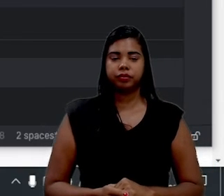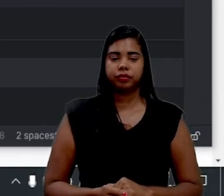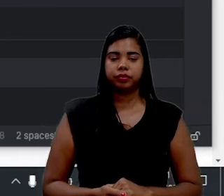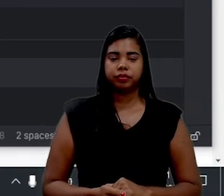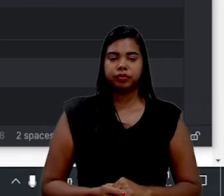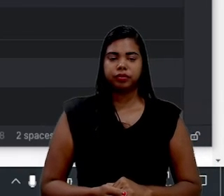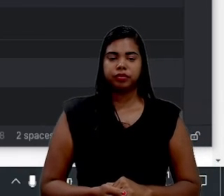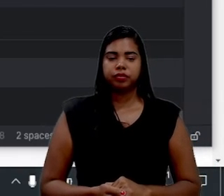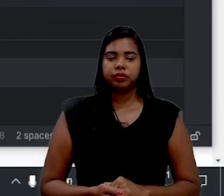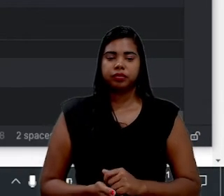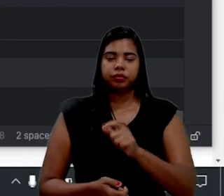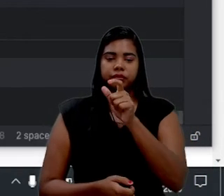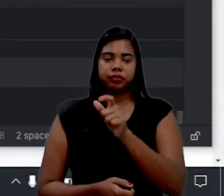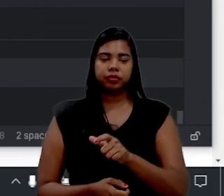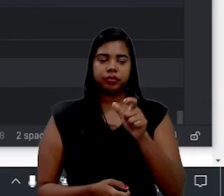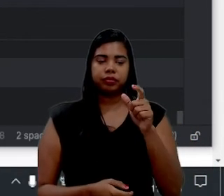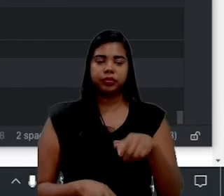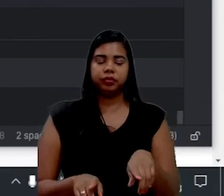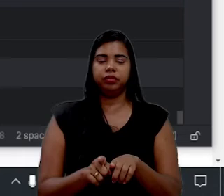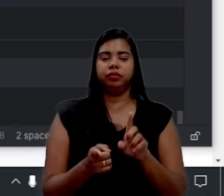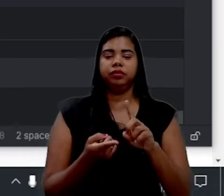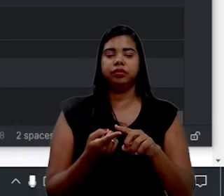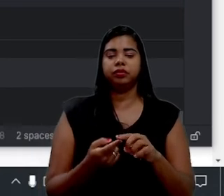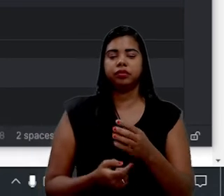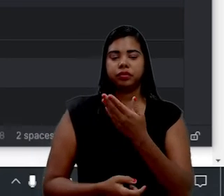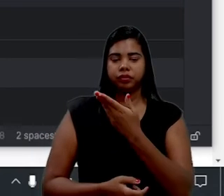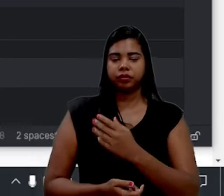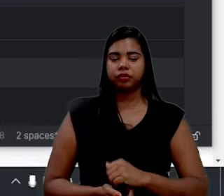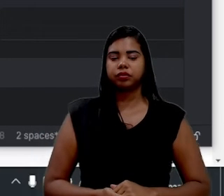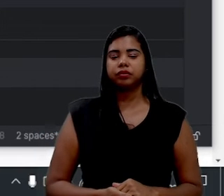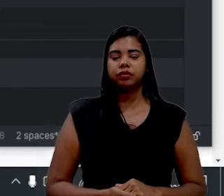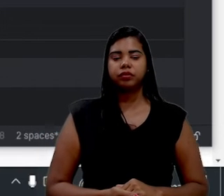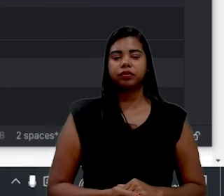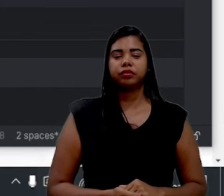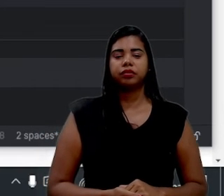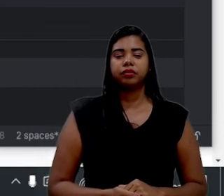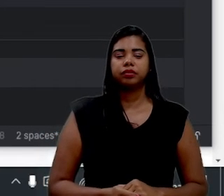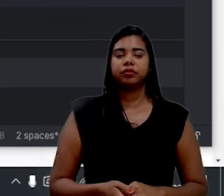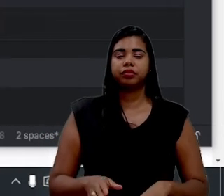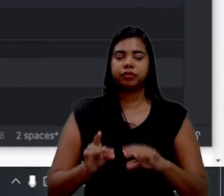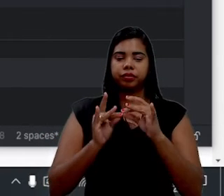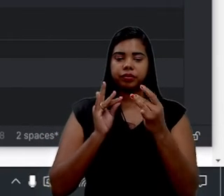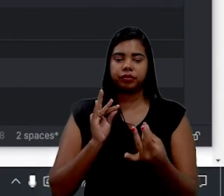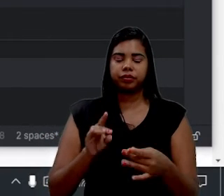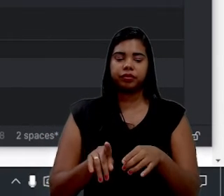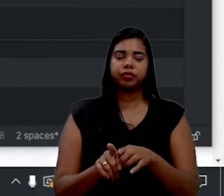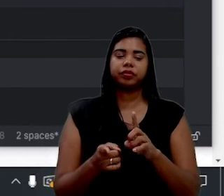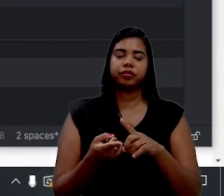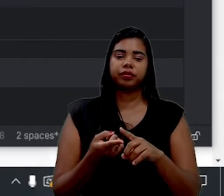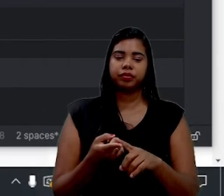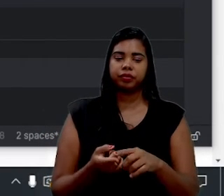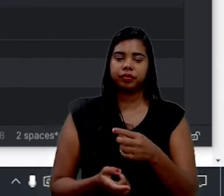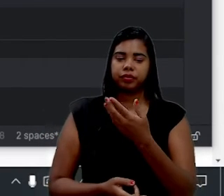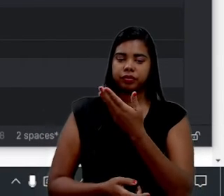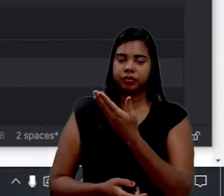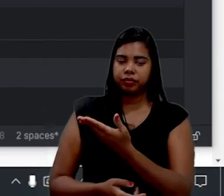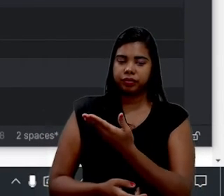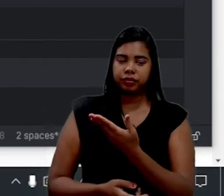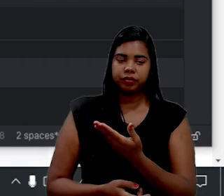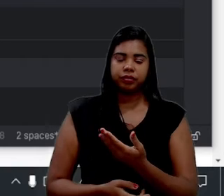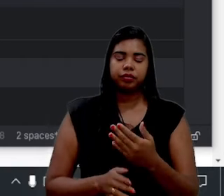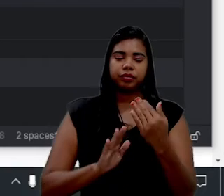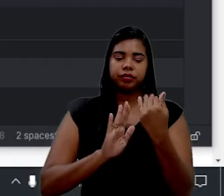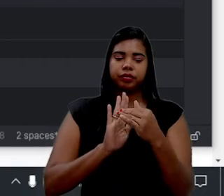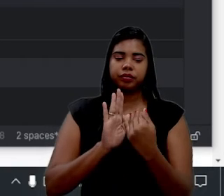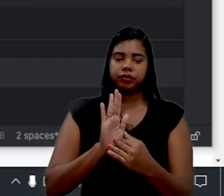a classe coluna. E esse aqui é um tag template, onde a gente vai especificar justamente que aqui ele vai puxar o formulário,